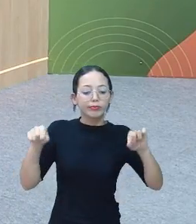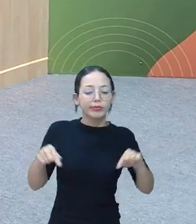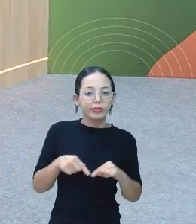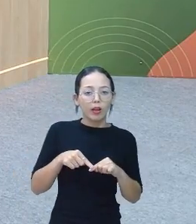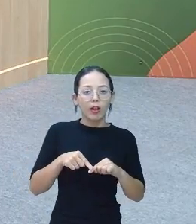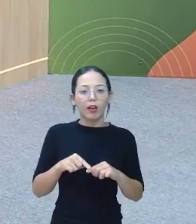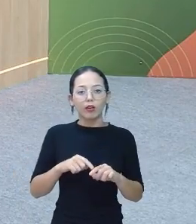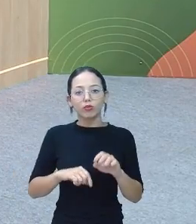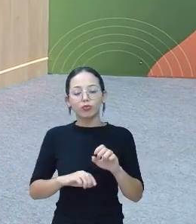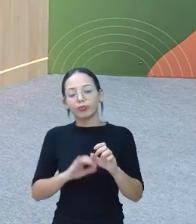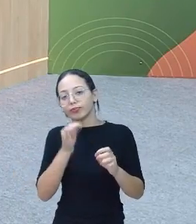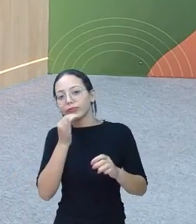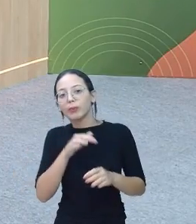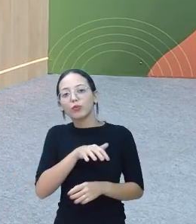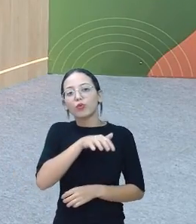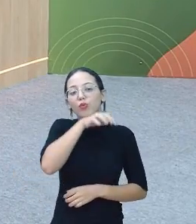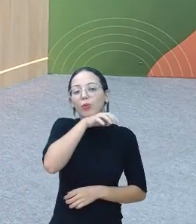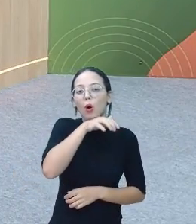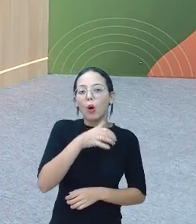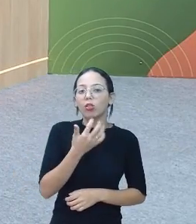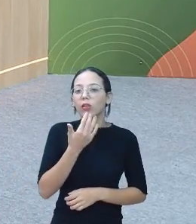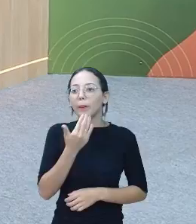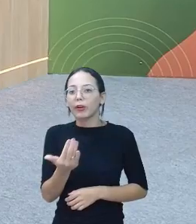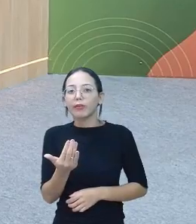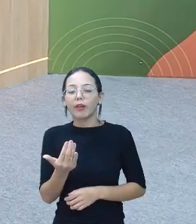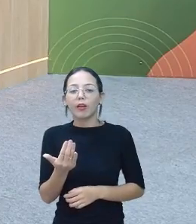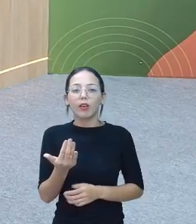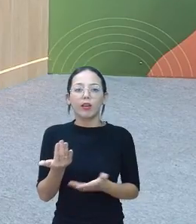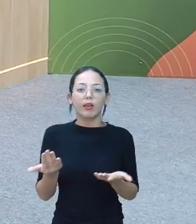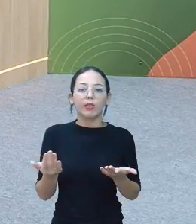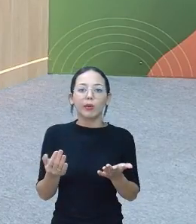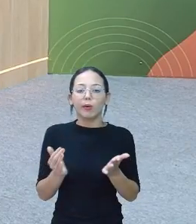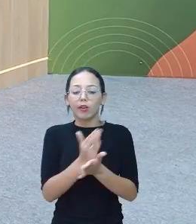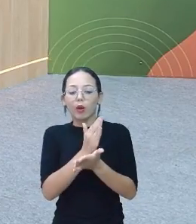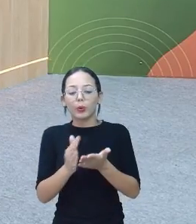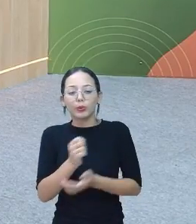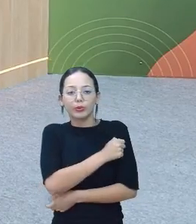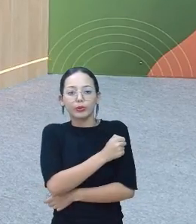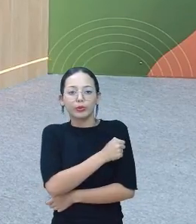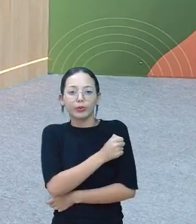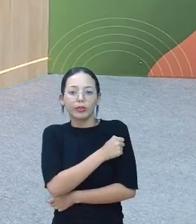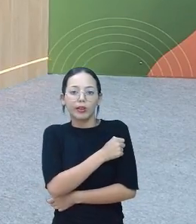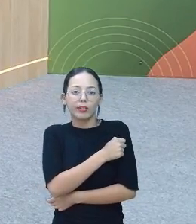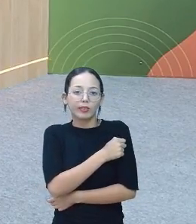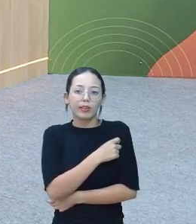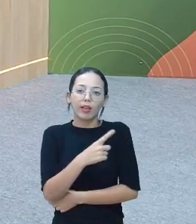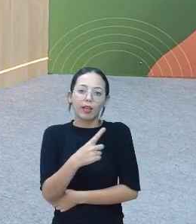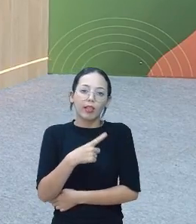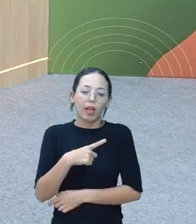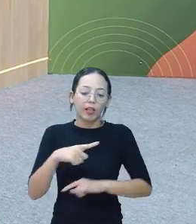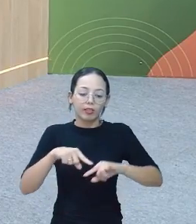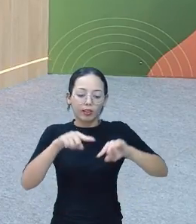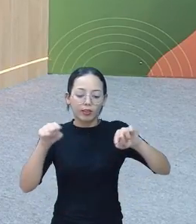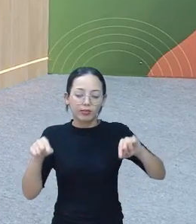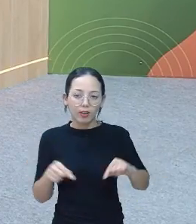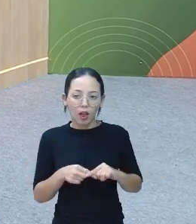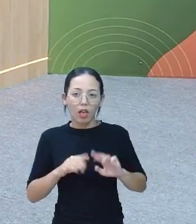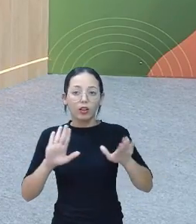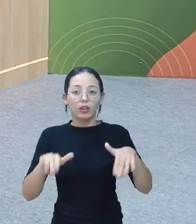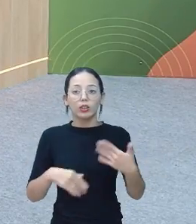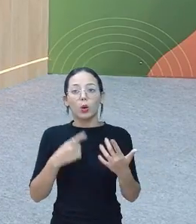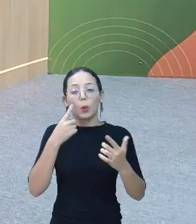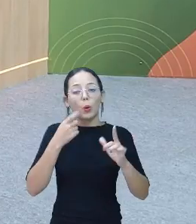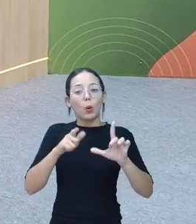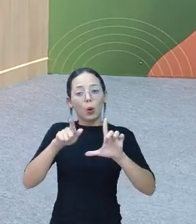o esporte preferido que determinados estudantes têm numa sala. Então, esses